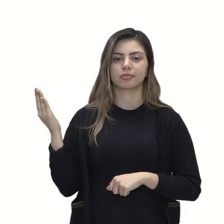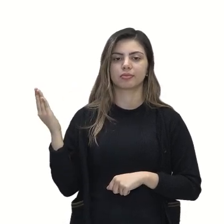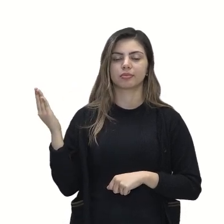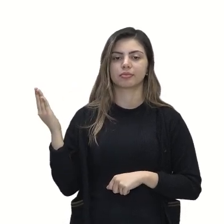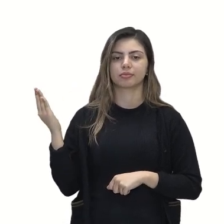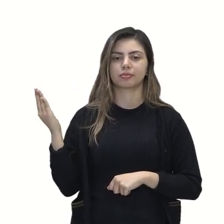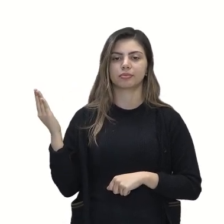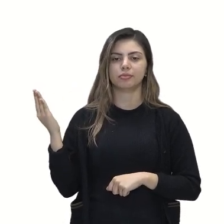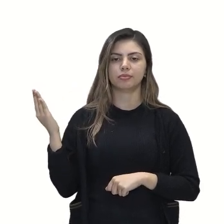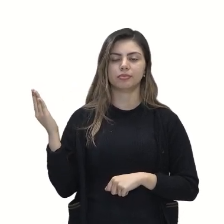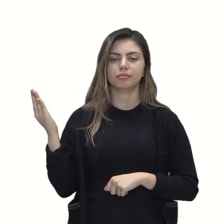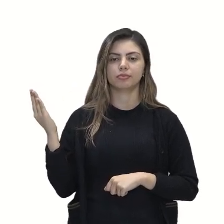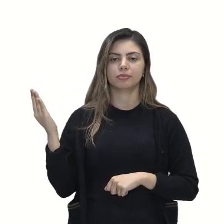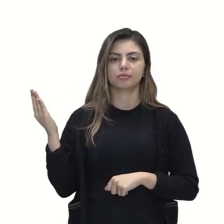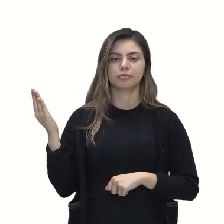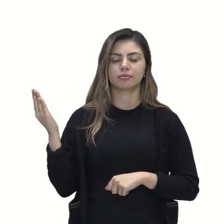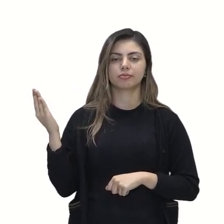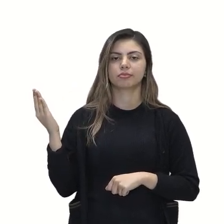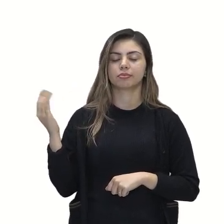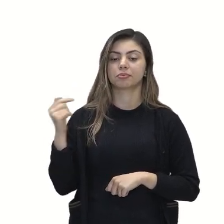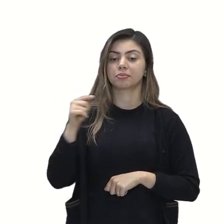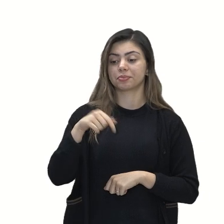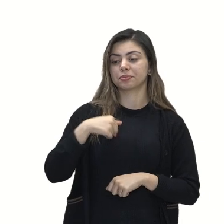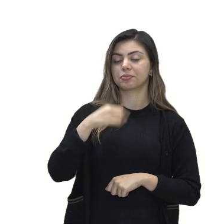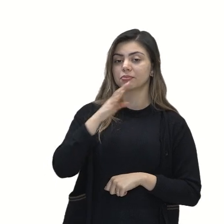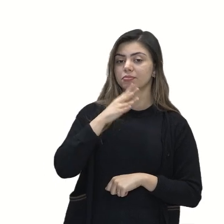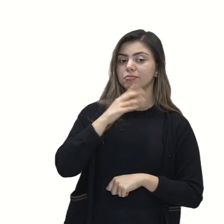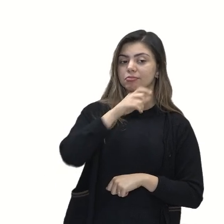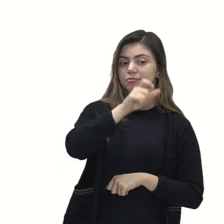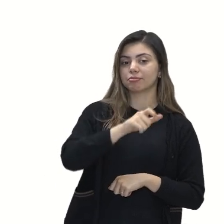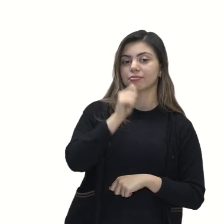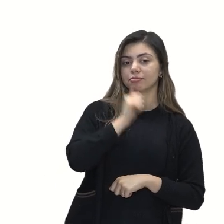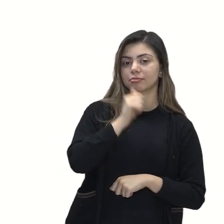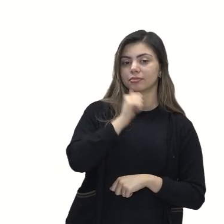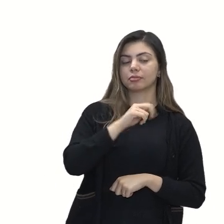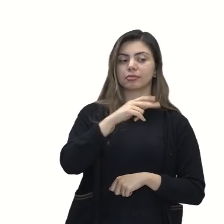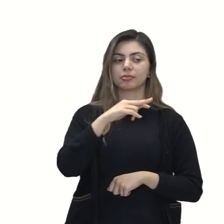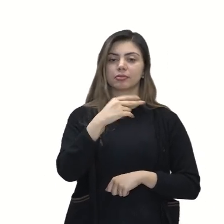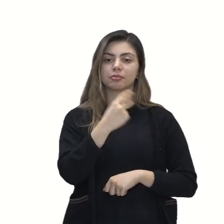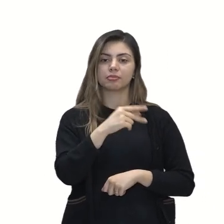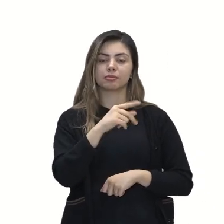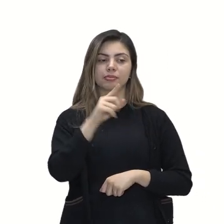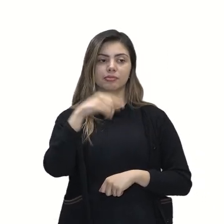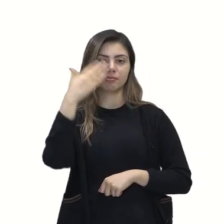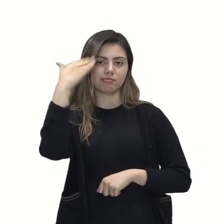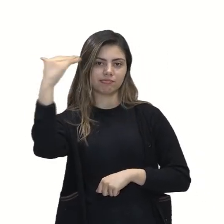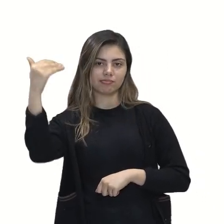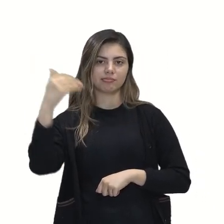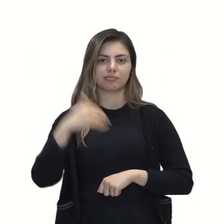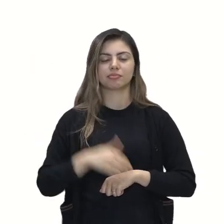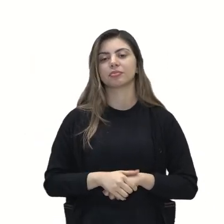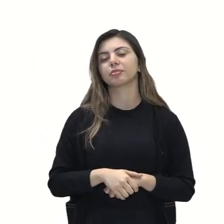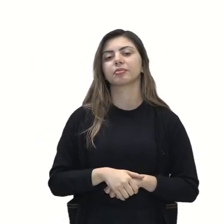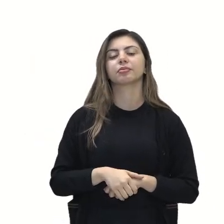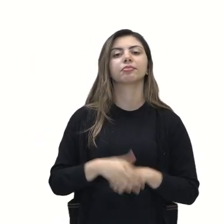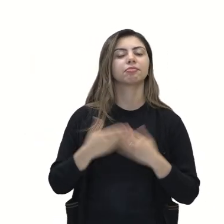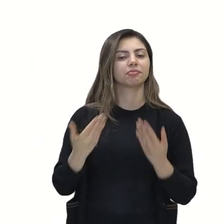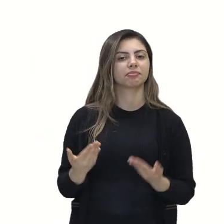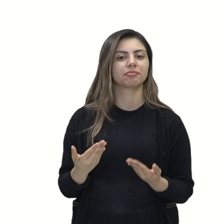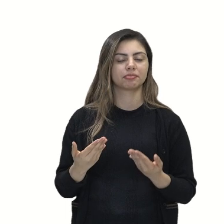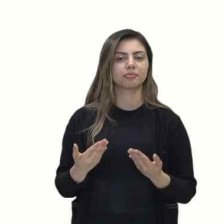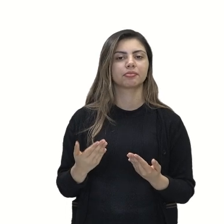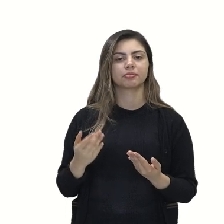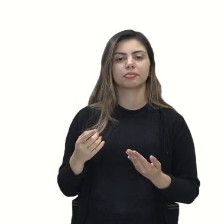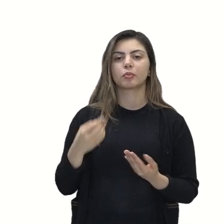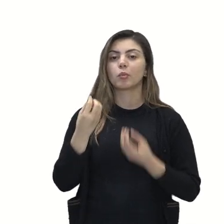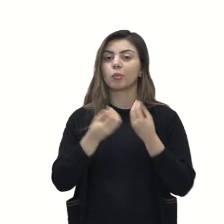famous actor. Eu conheci uma garota e o seu irmão é um ator famoso. Então, vamos ver